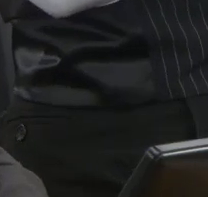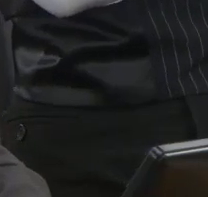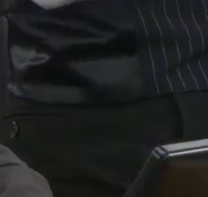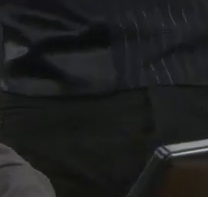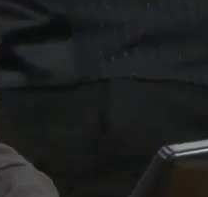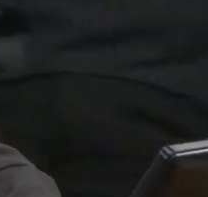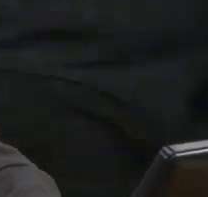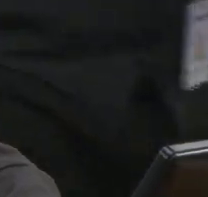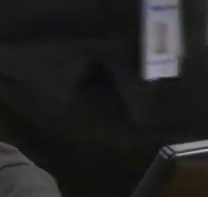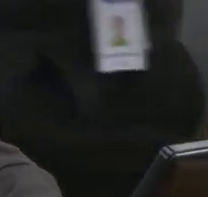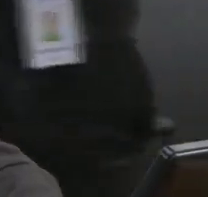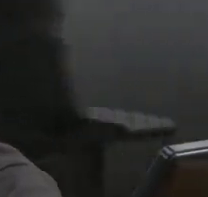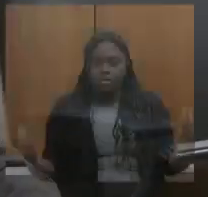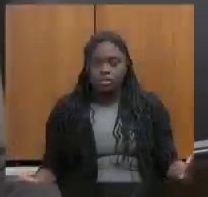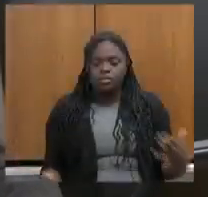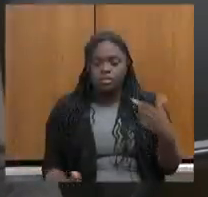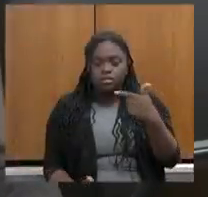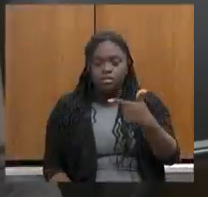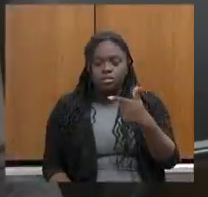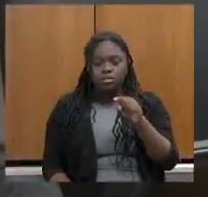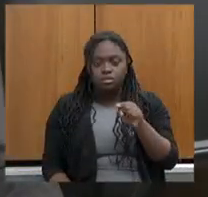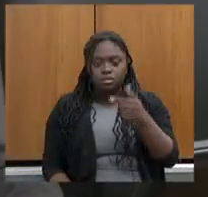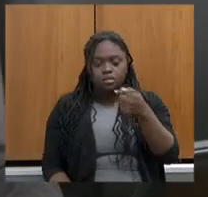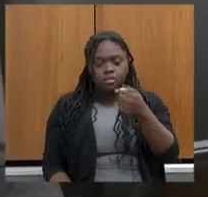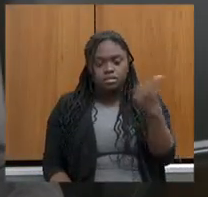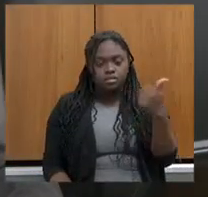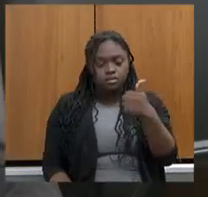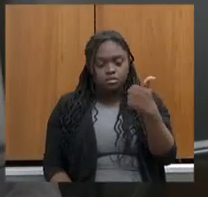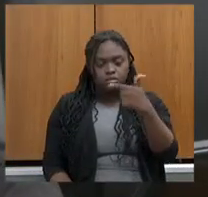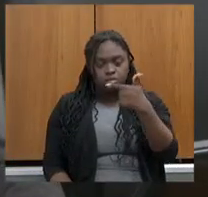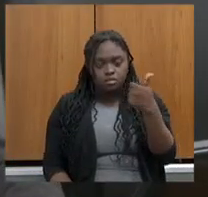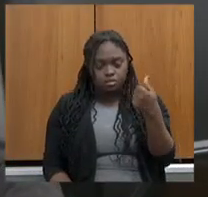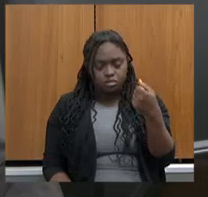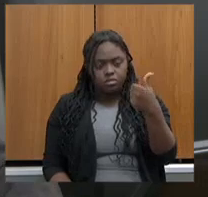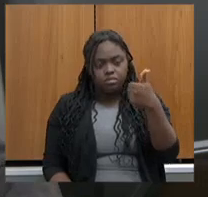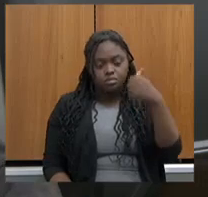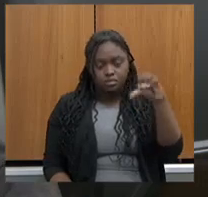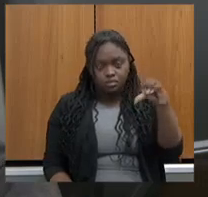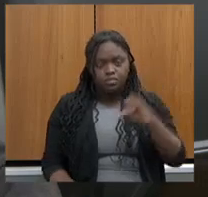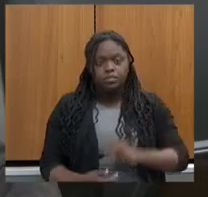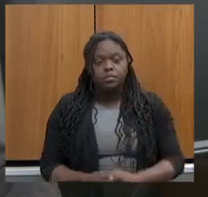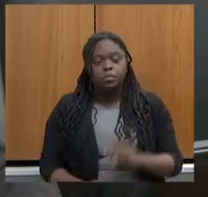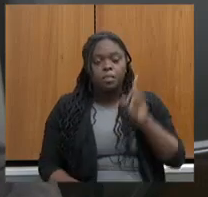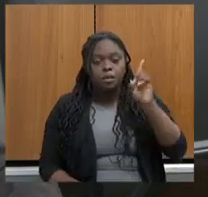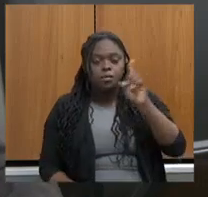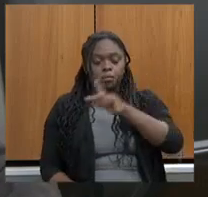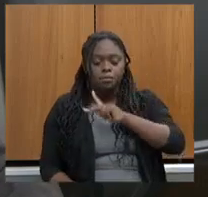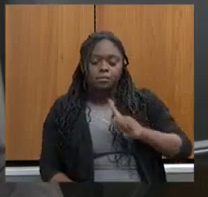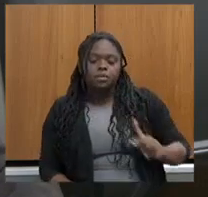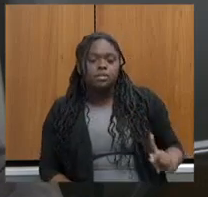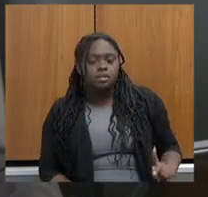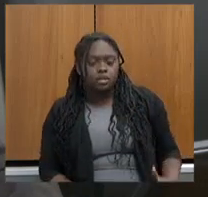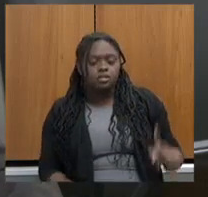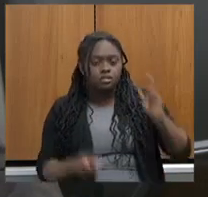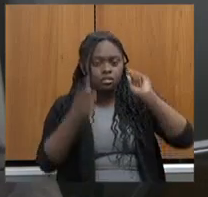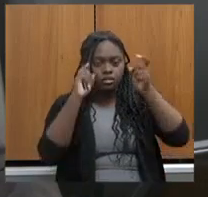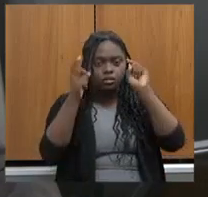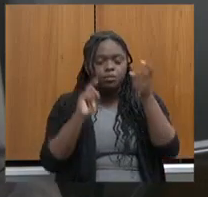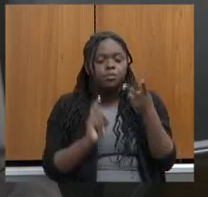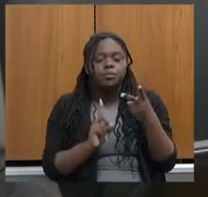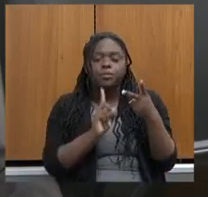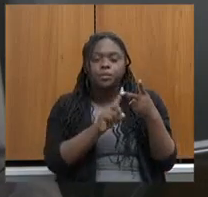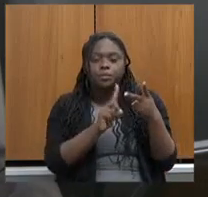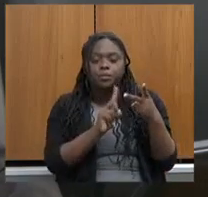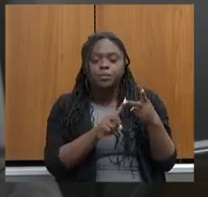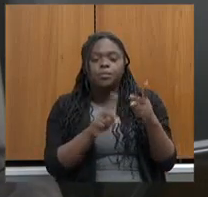deliberação da mesa 2.711/2019 na seguinte um presidente da Comissão presidente da reunião dois